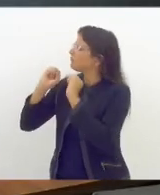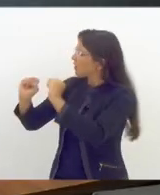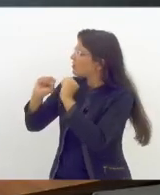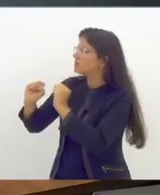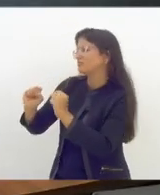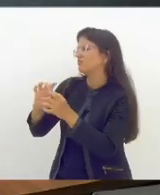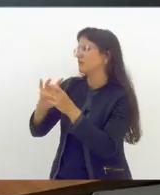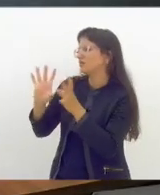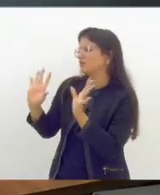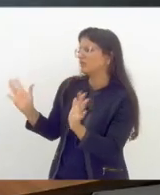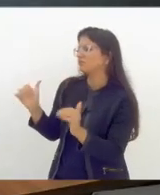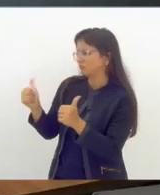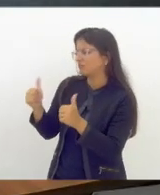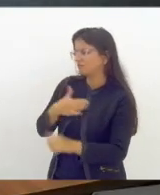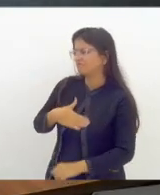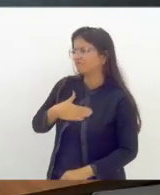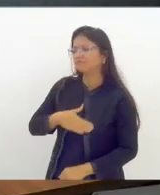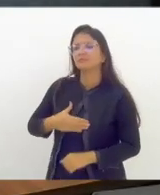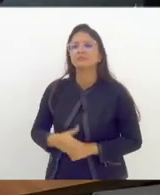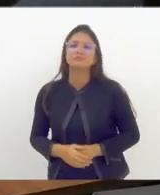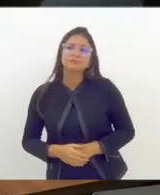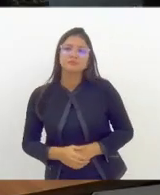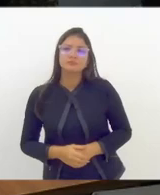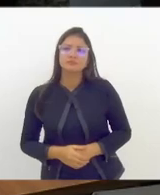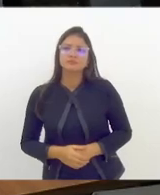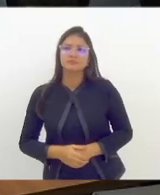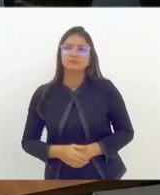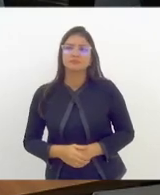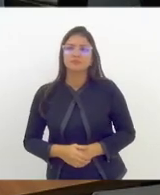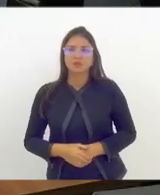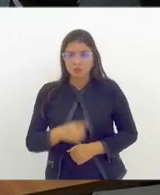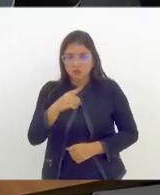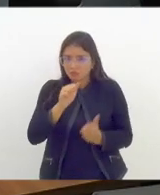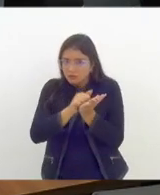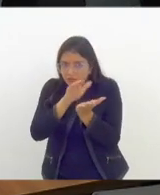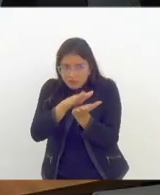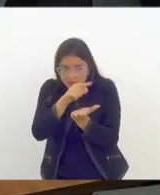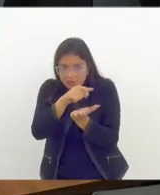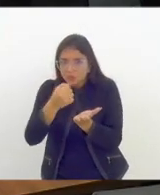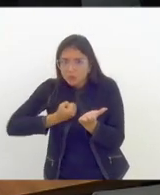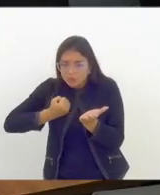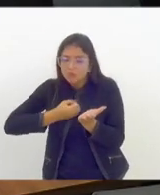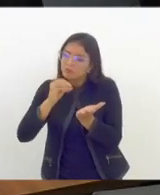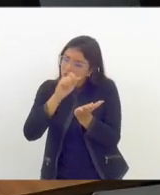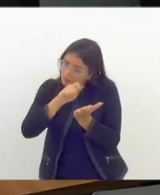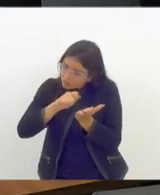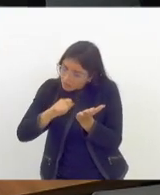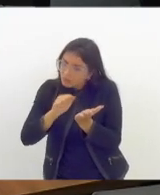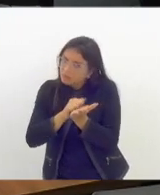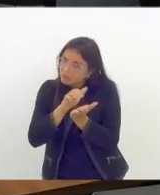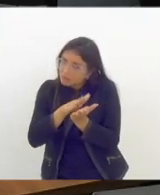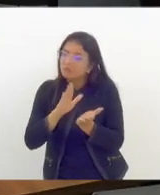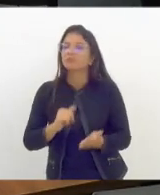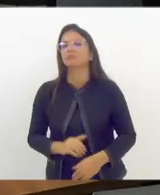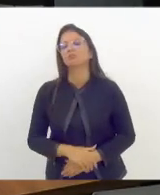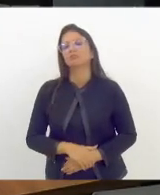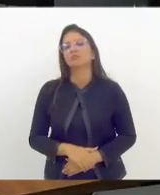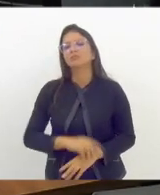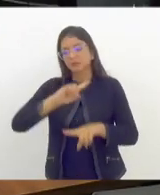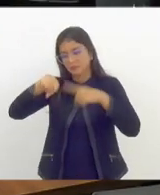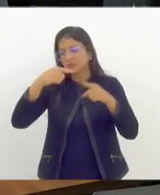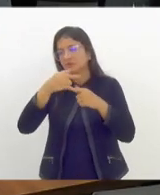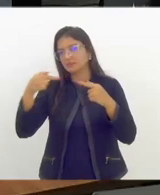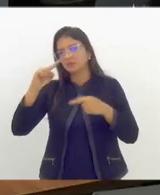prazer. Posso pegar a mesa, anotou o número aqui? Vou anotar o número, deputado. E a gente coloca.